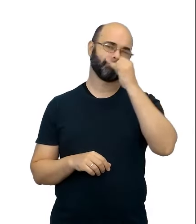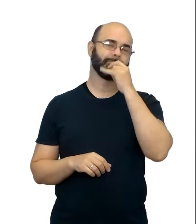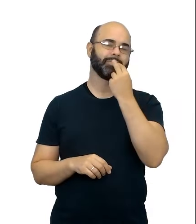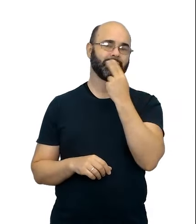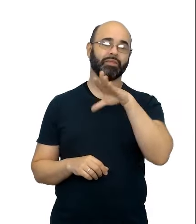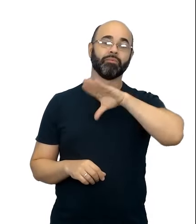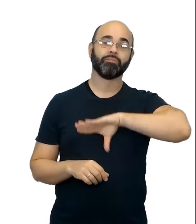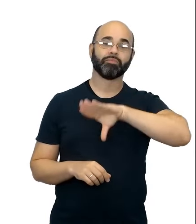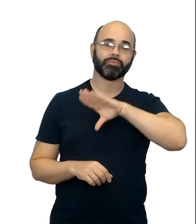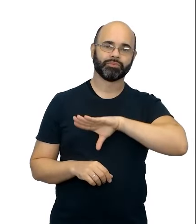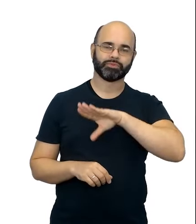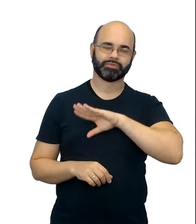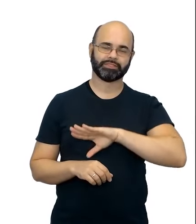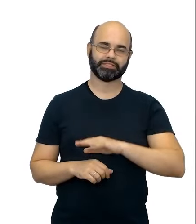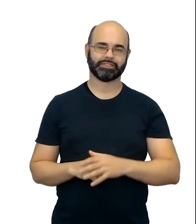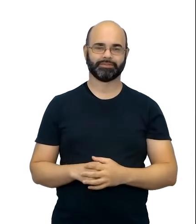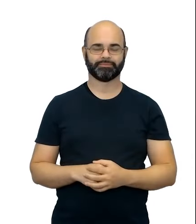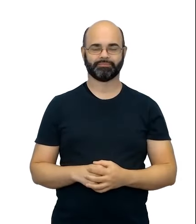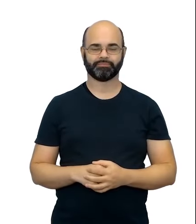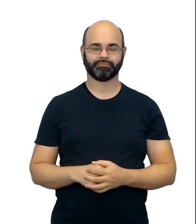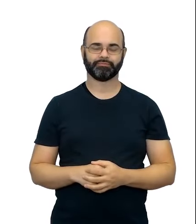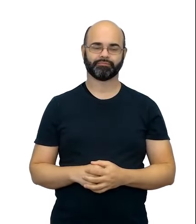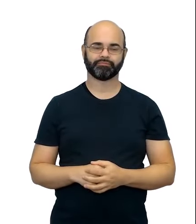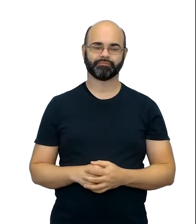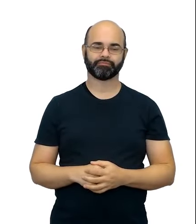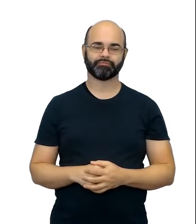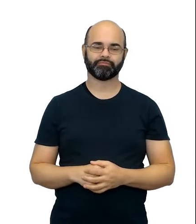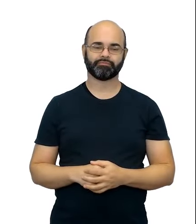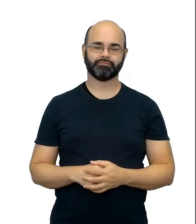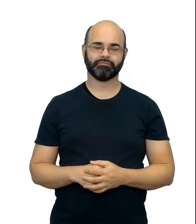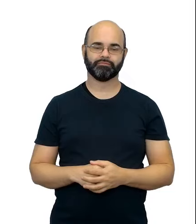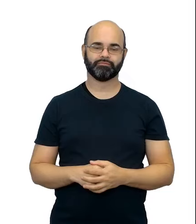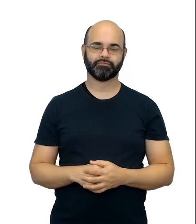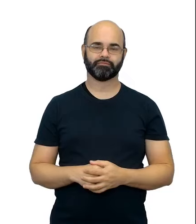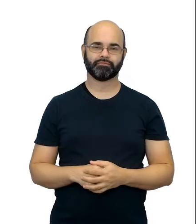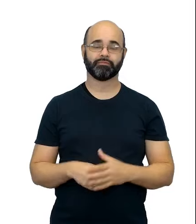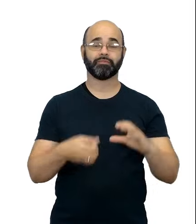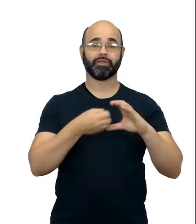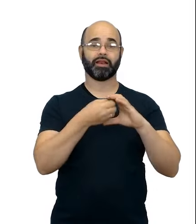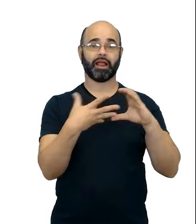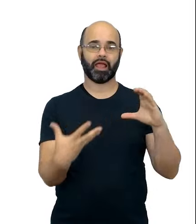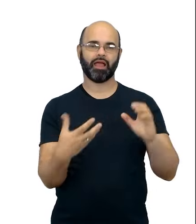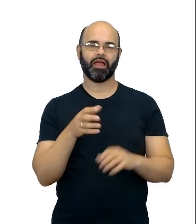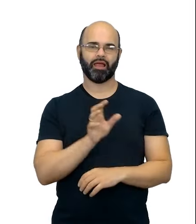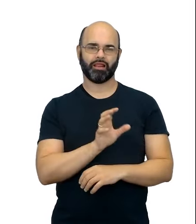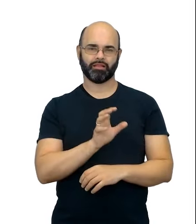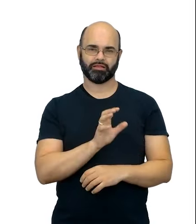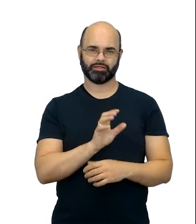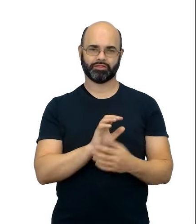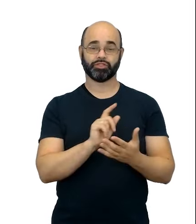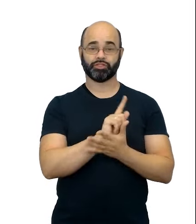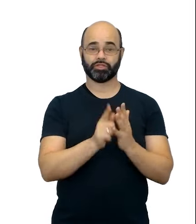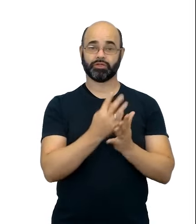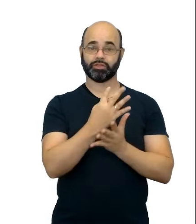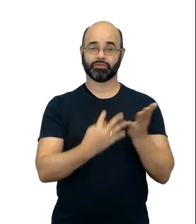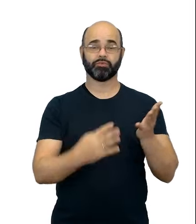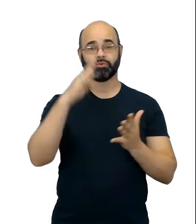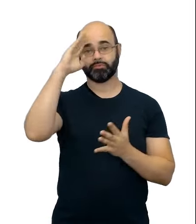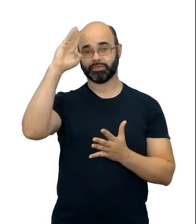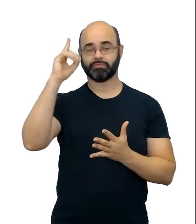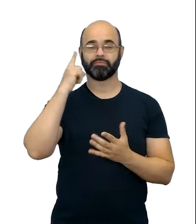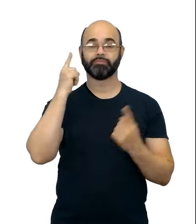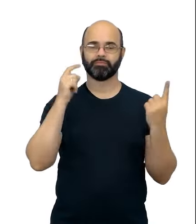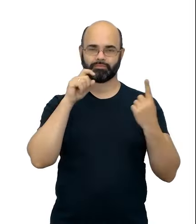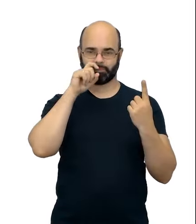portuguesa. As principais características desses gêneros textuais. A primeira delas